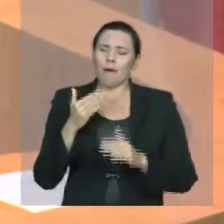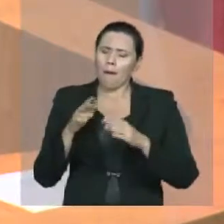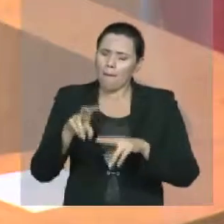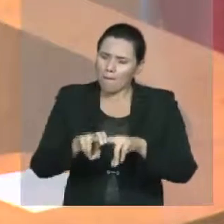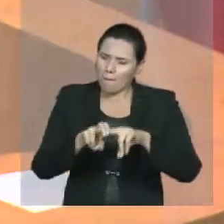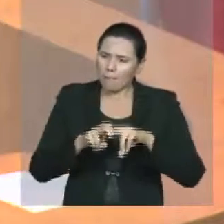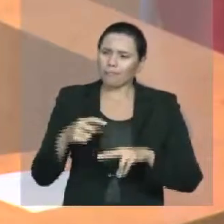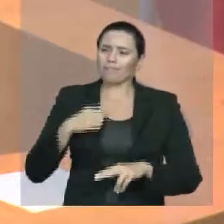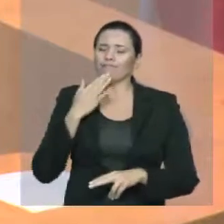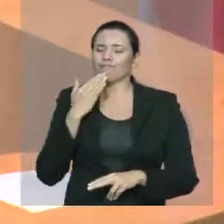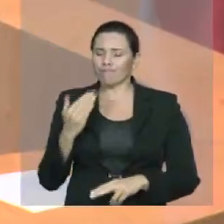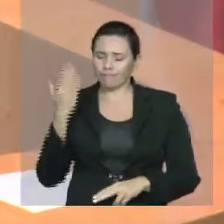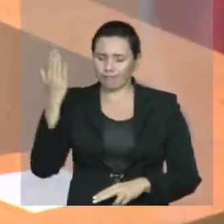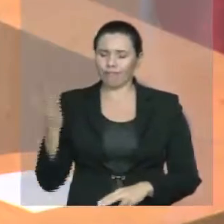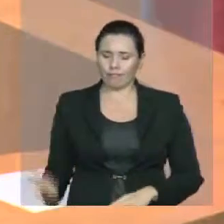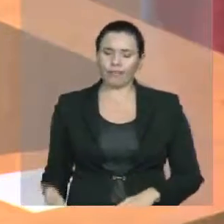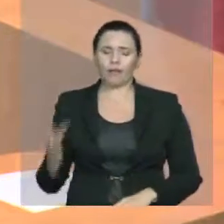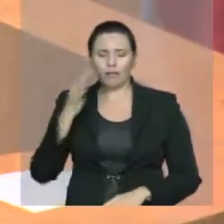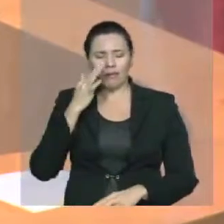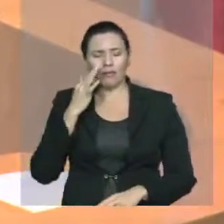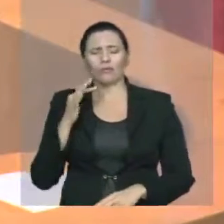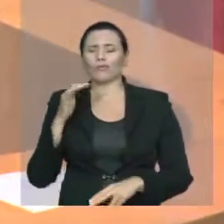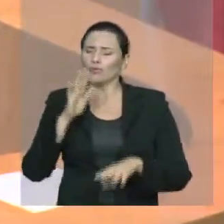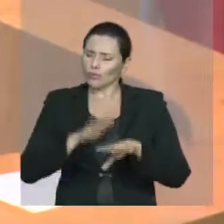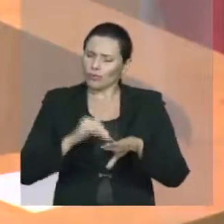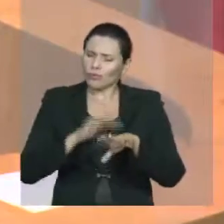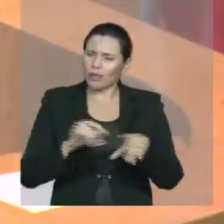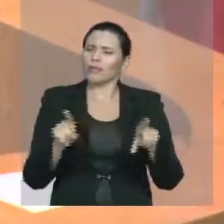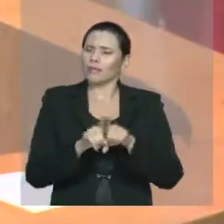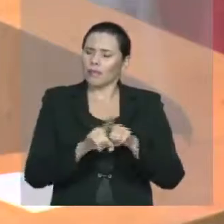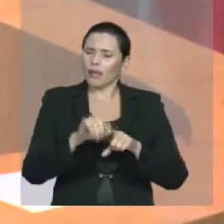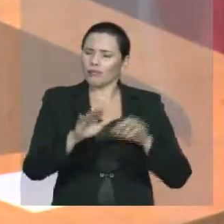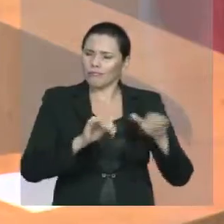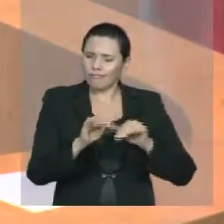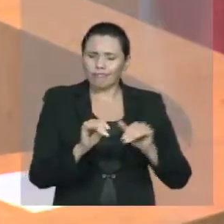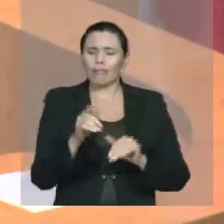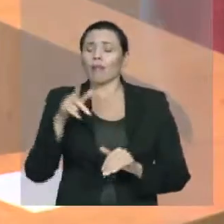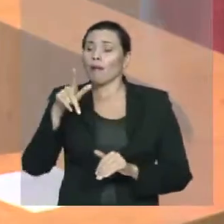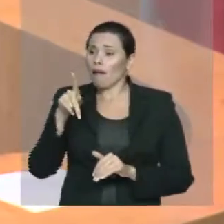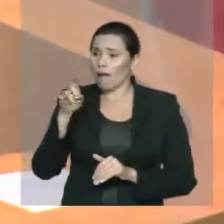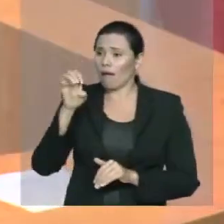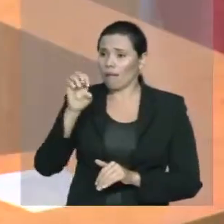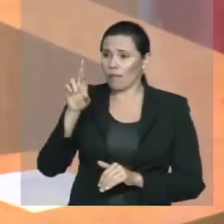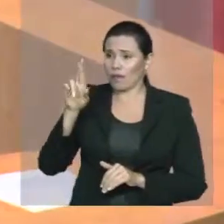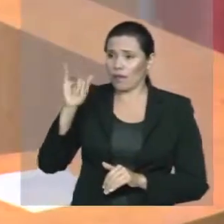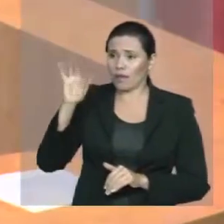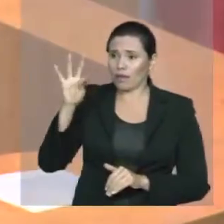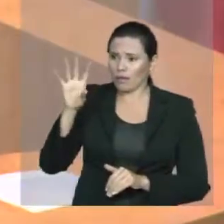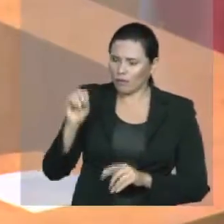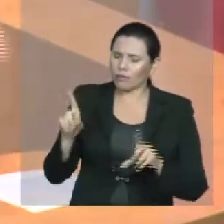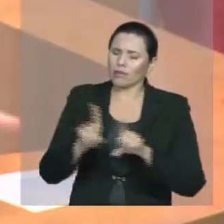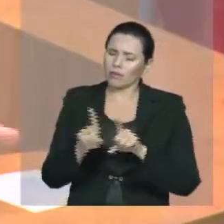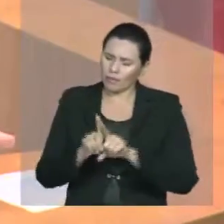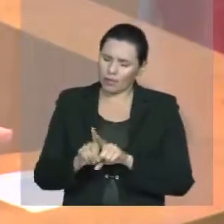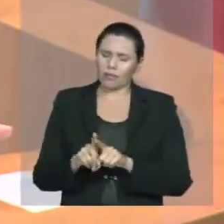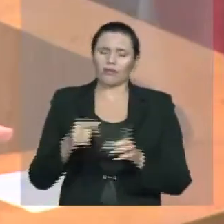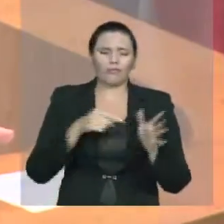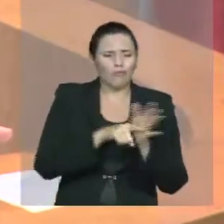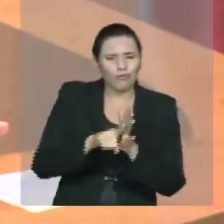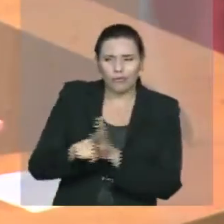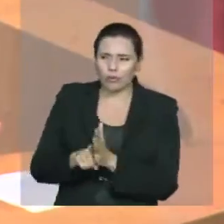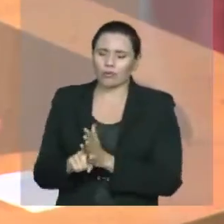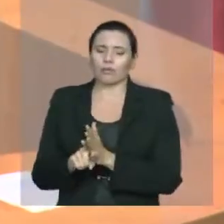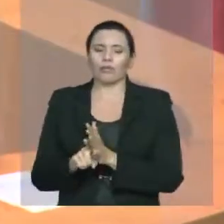nomear os peritos e também a convocação para o curso de formação dos demais investigadores. De 173